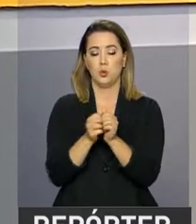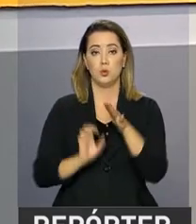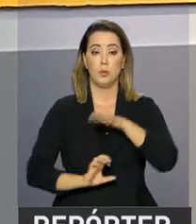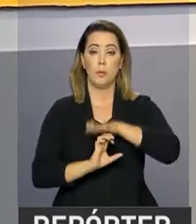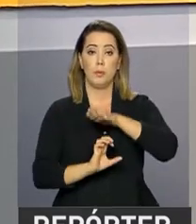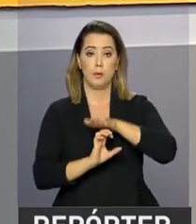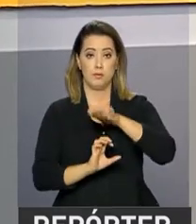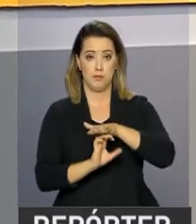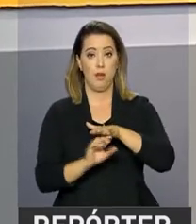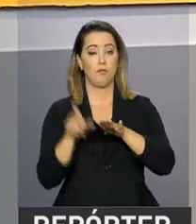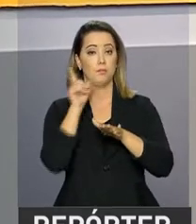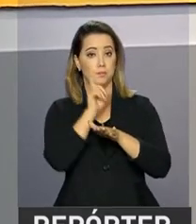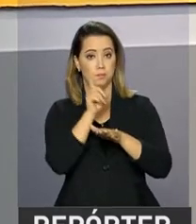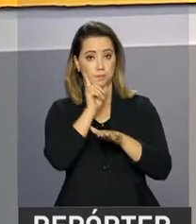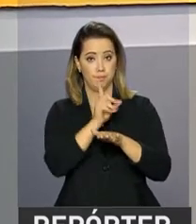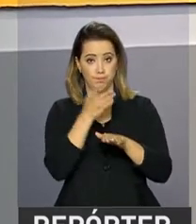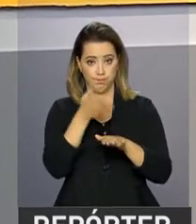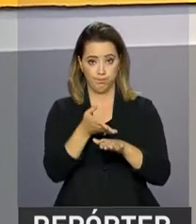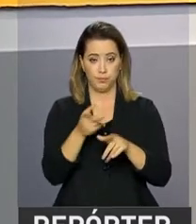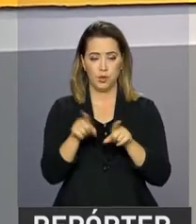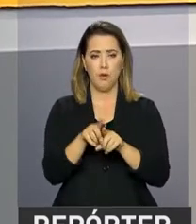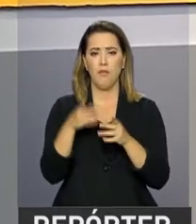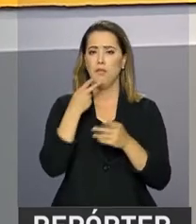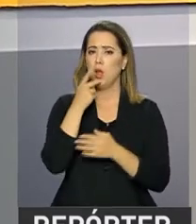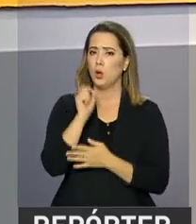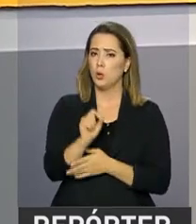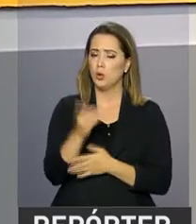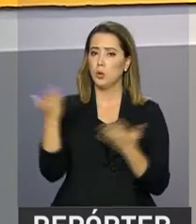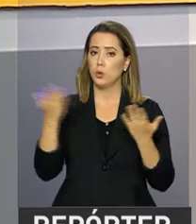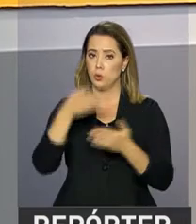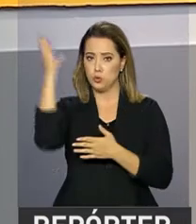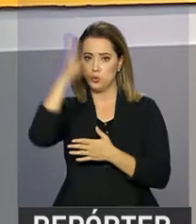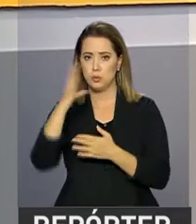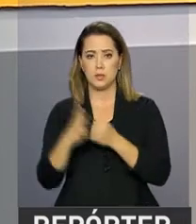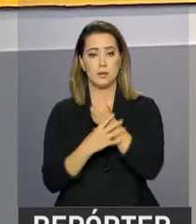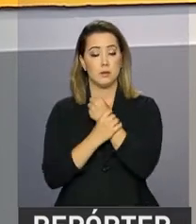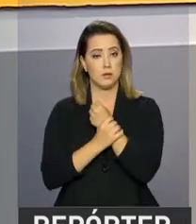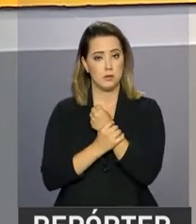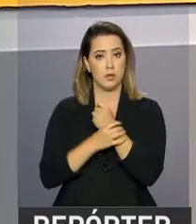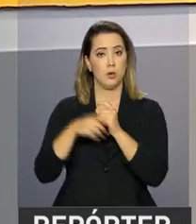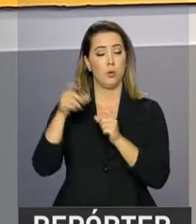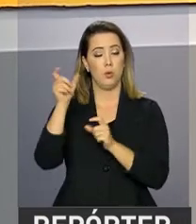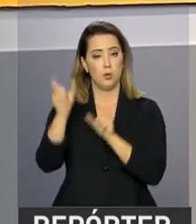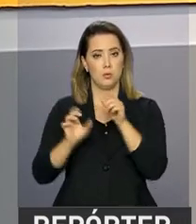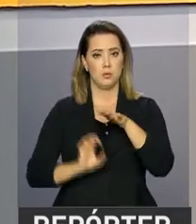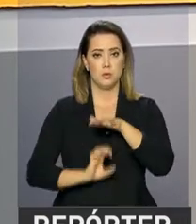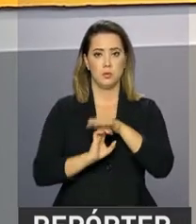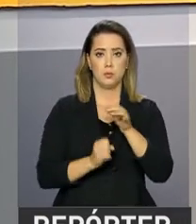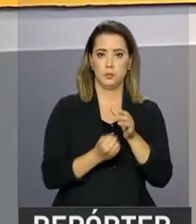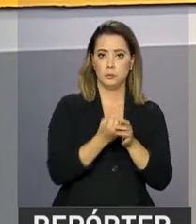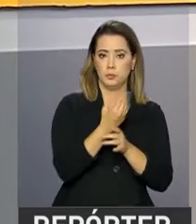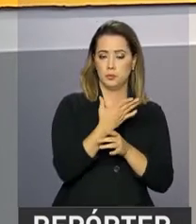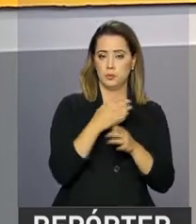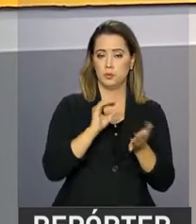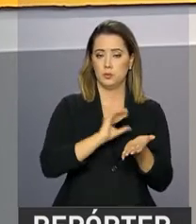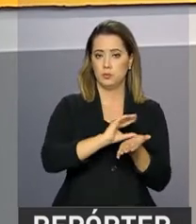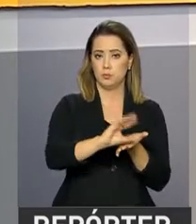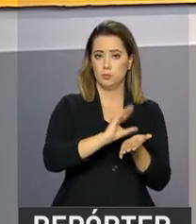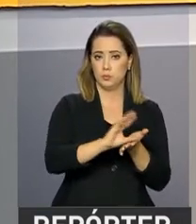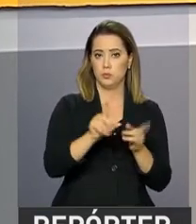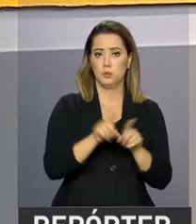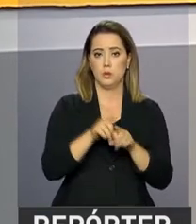o ministro disse que o brasil tem hoje um ambiente mais seguro para os investidores com garantias jurídicas e respeito aos